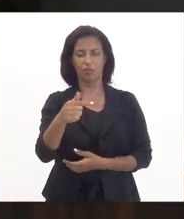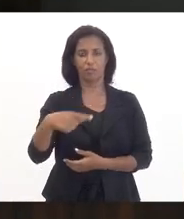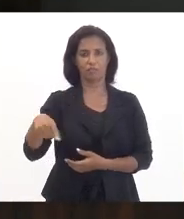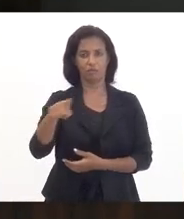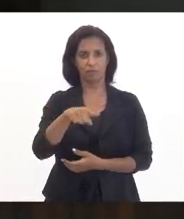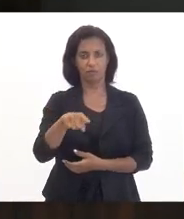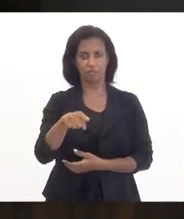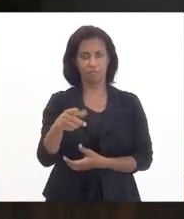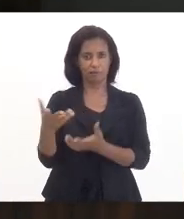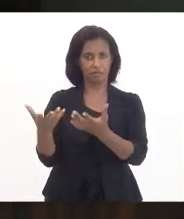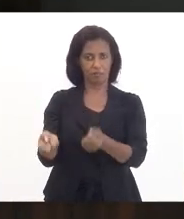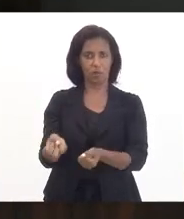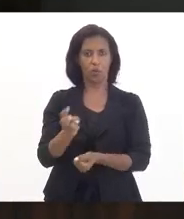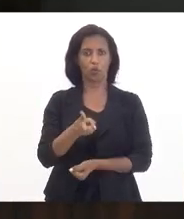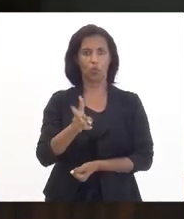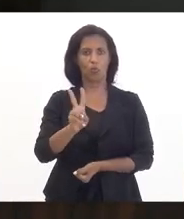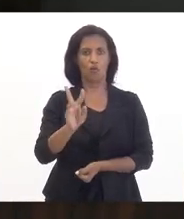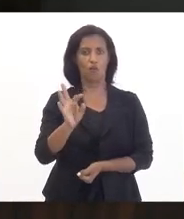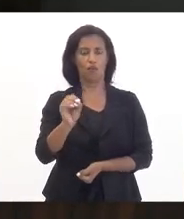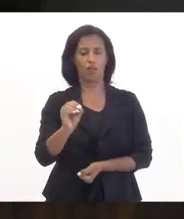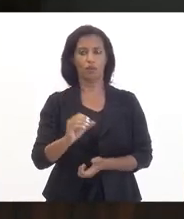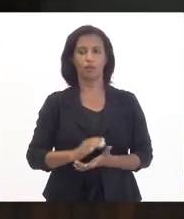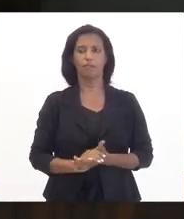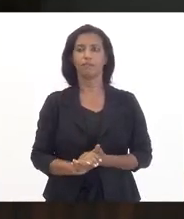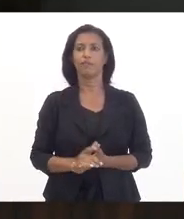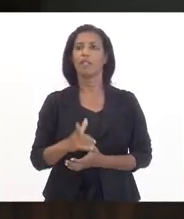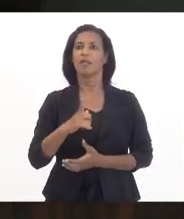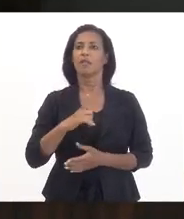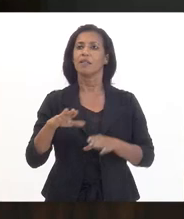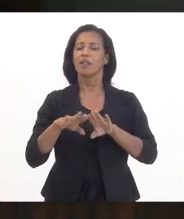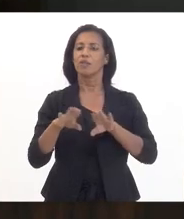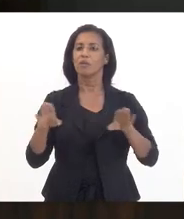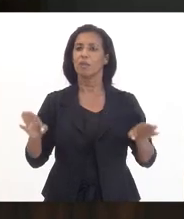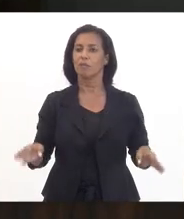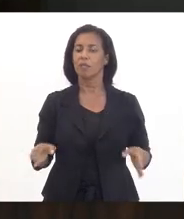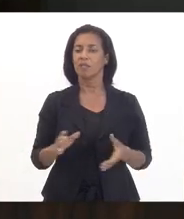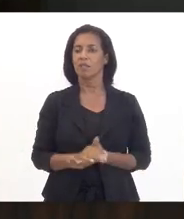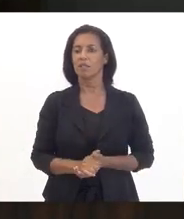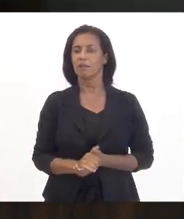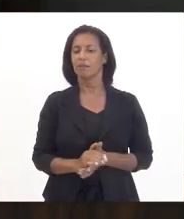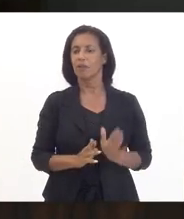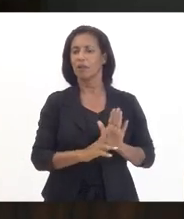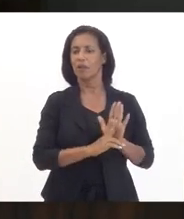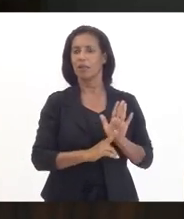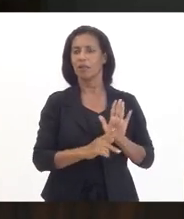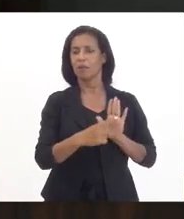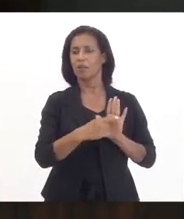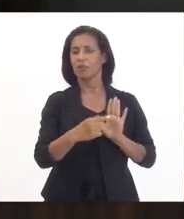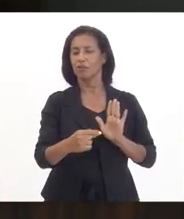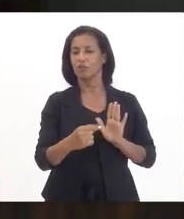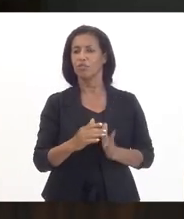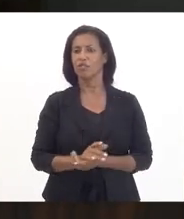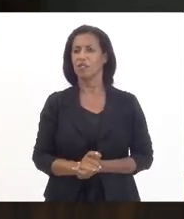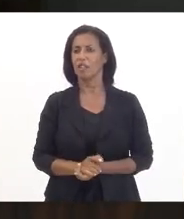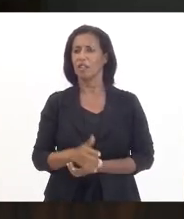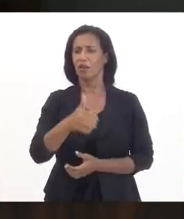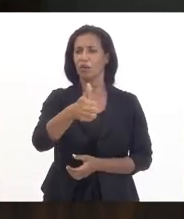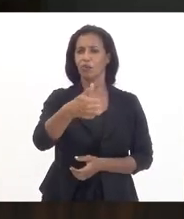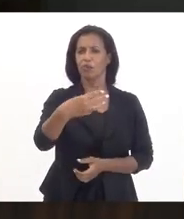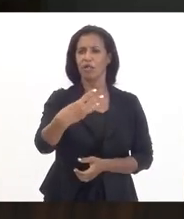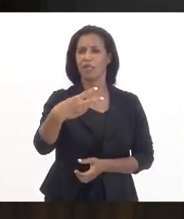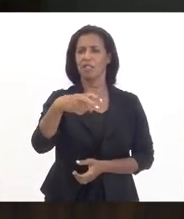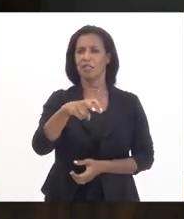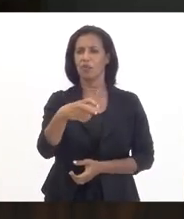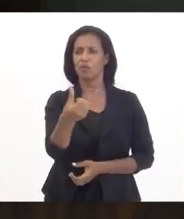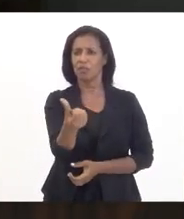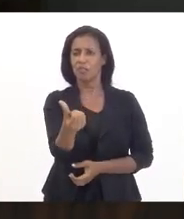questão, mantido o veto, salvo destaque. A. Sobre a mesa, requerimento de destaque aposto aos artigos 1, 3, 5